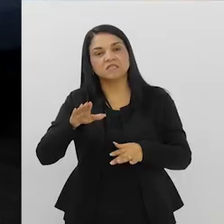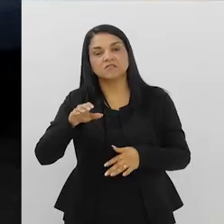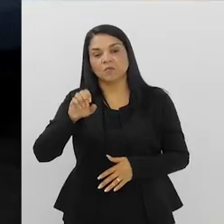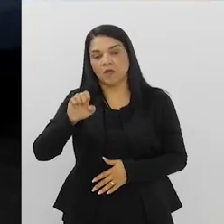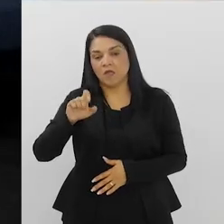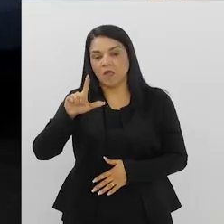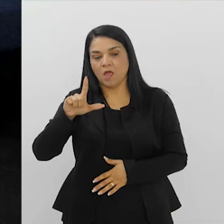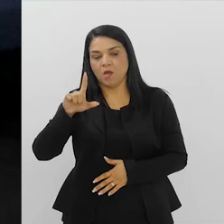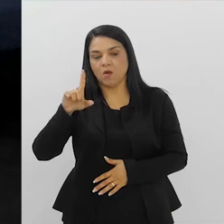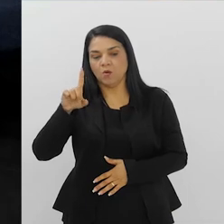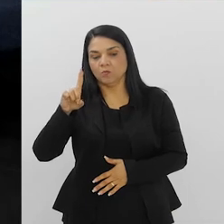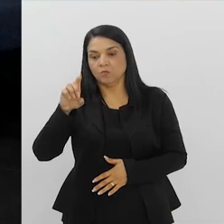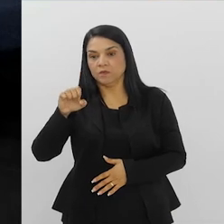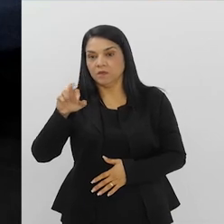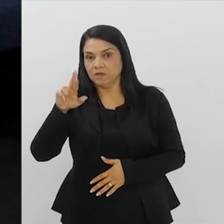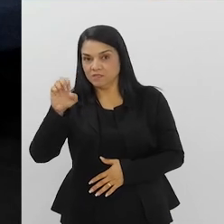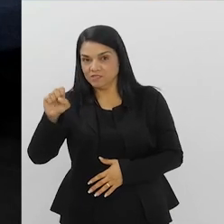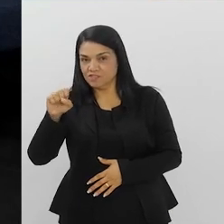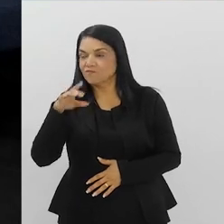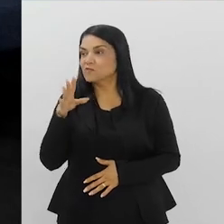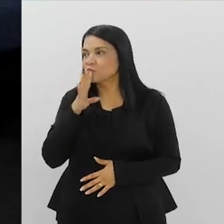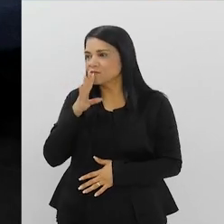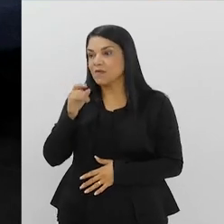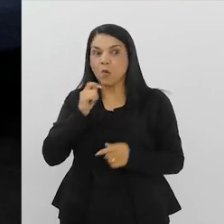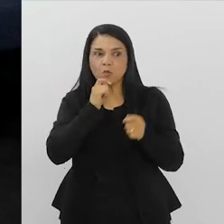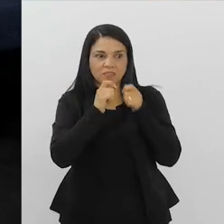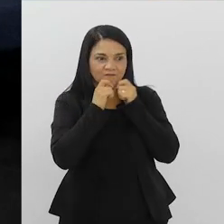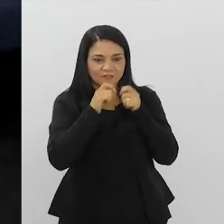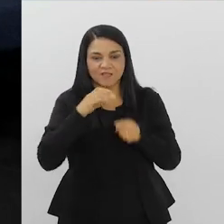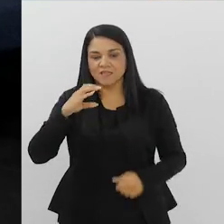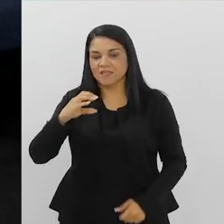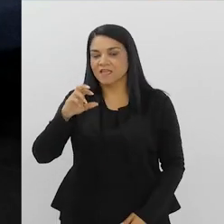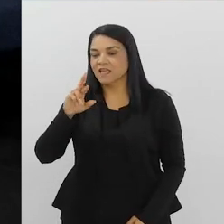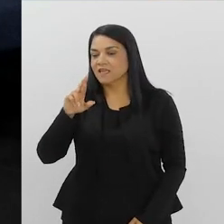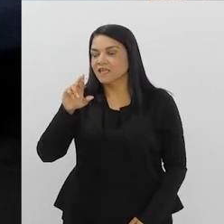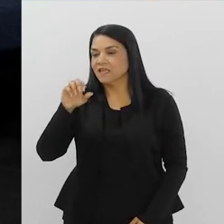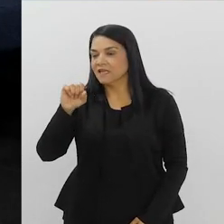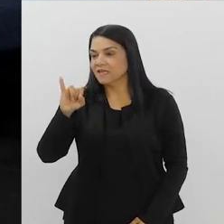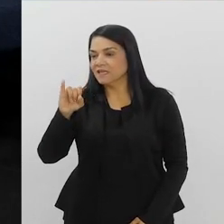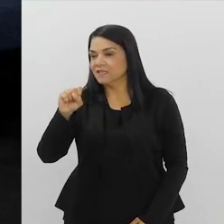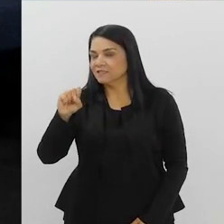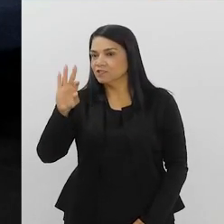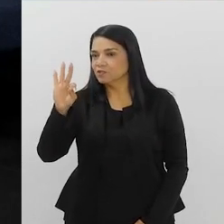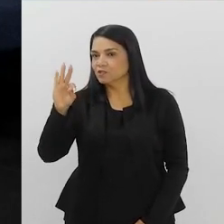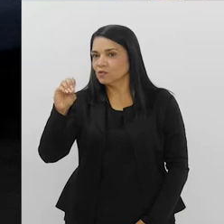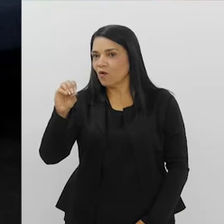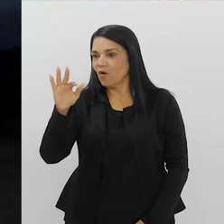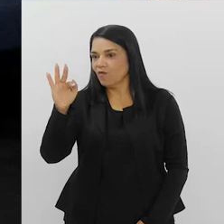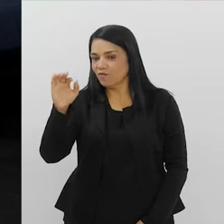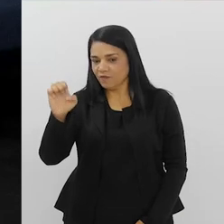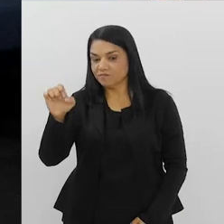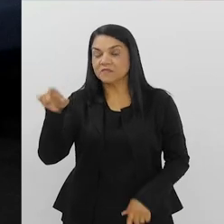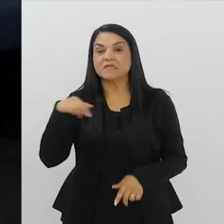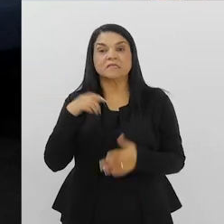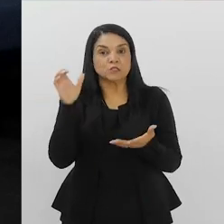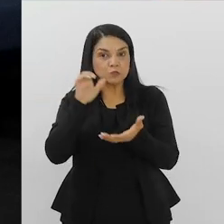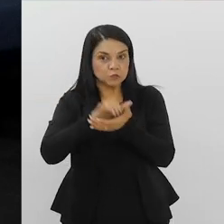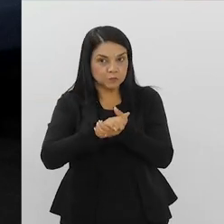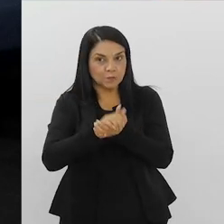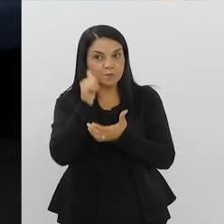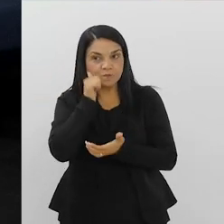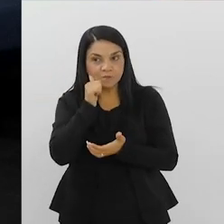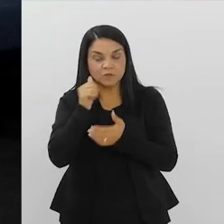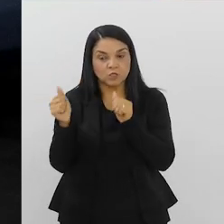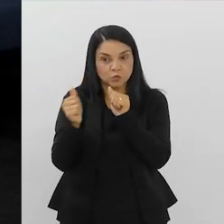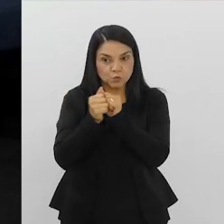tava entrevistando christopherson talvez não lembro ISO tava com a esposa que era responsável por esses jovens que